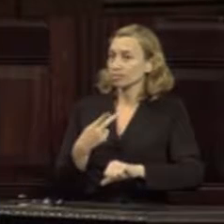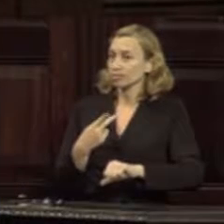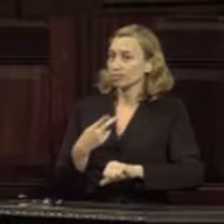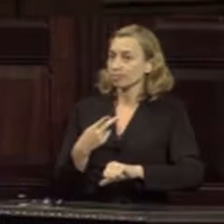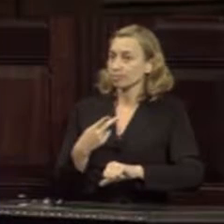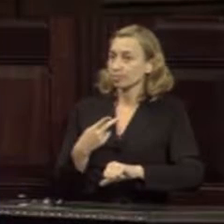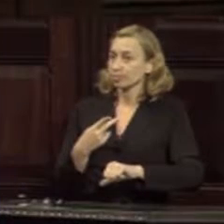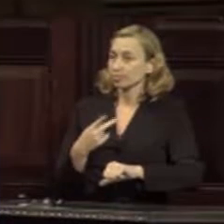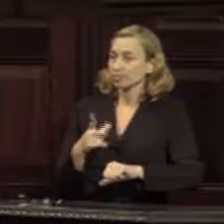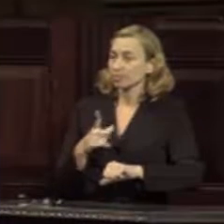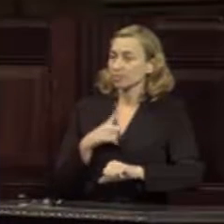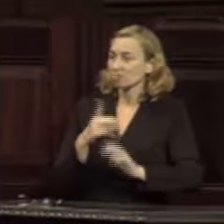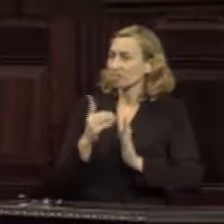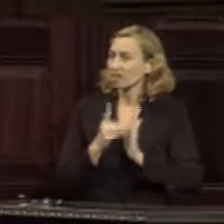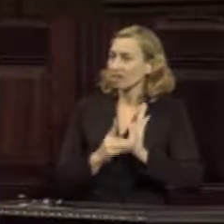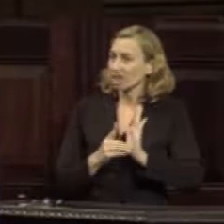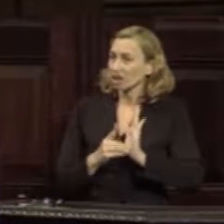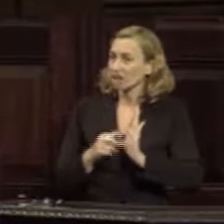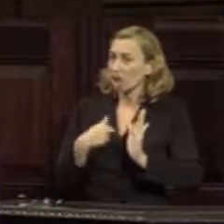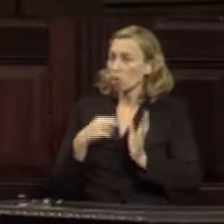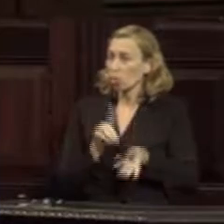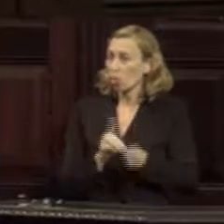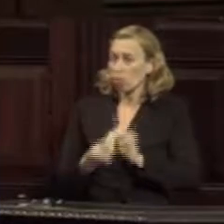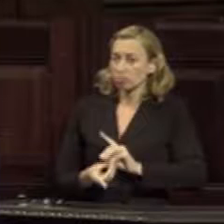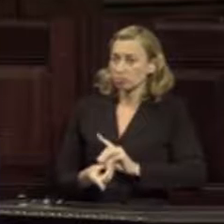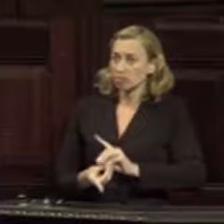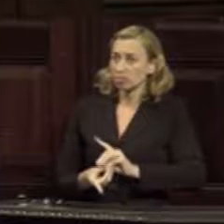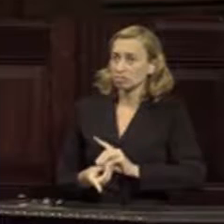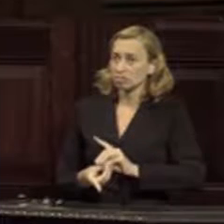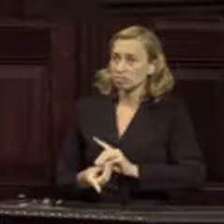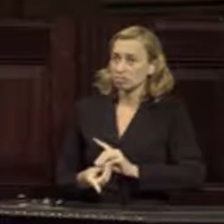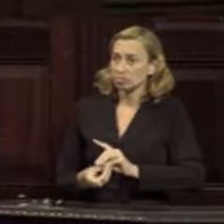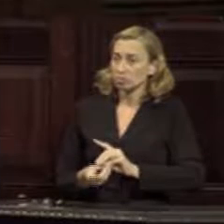que sou contra no conceito,